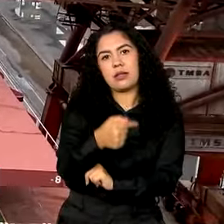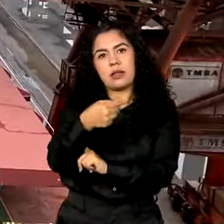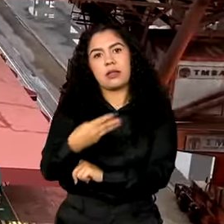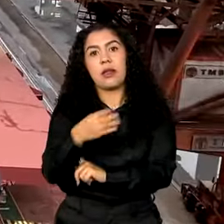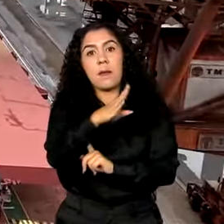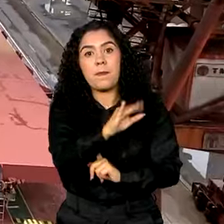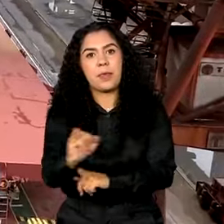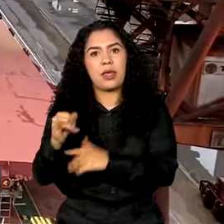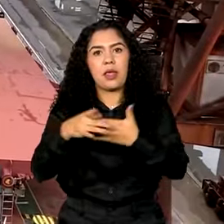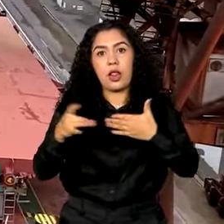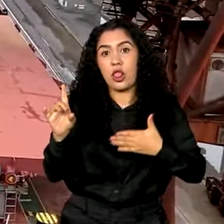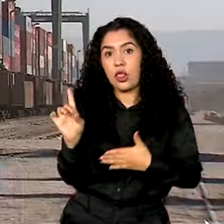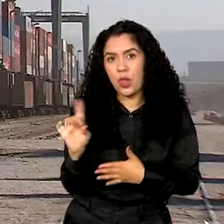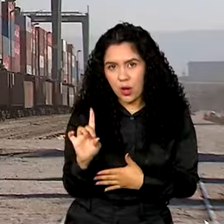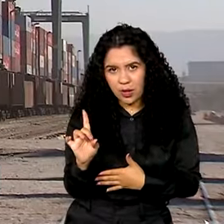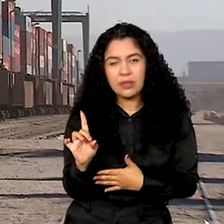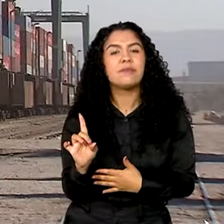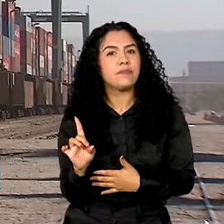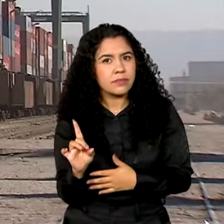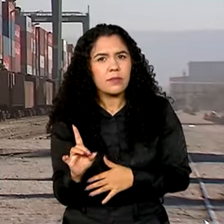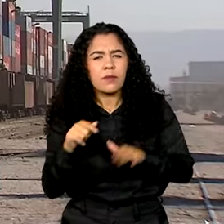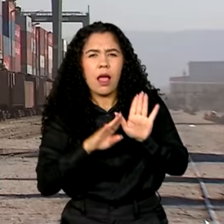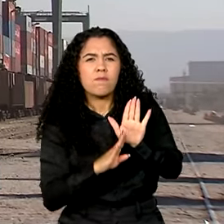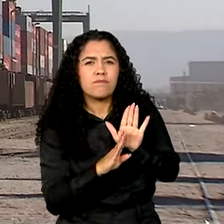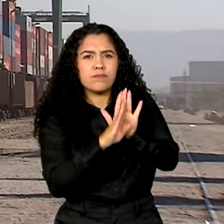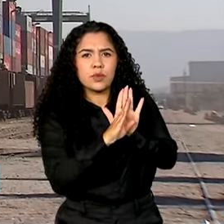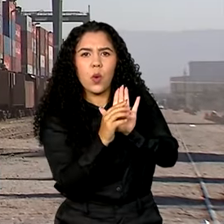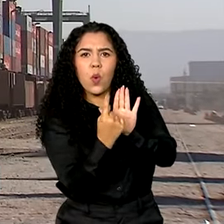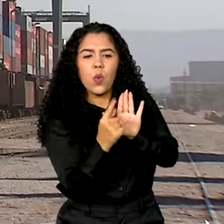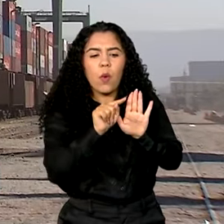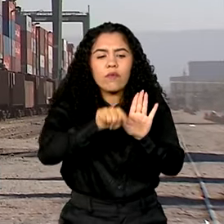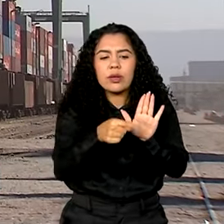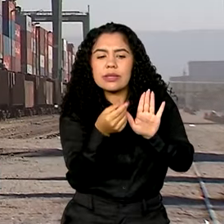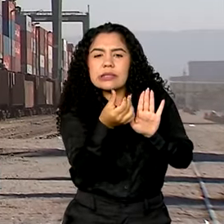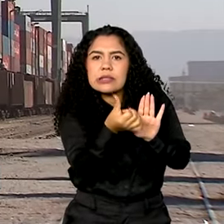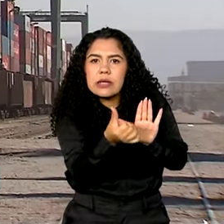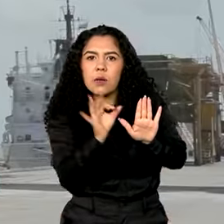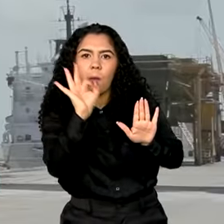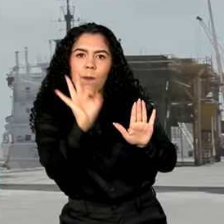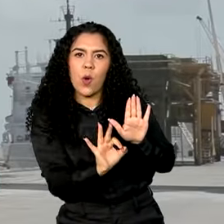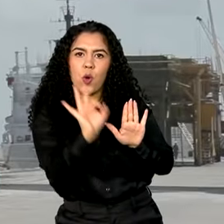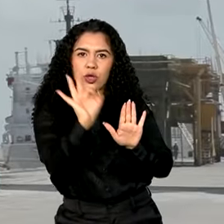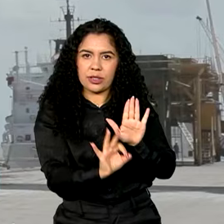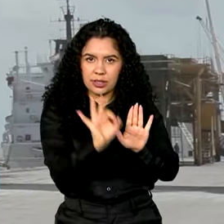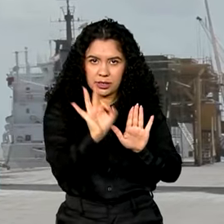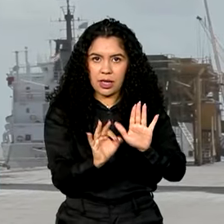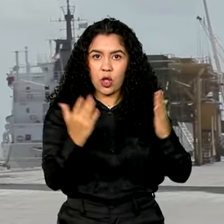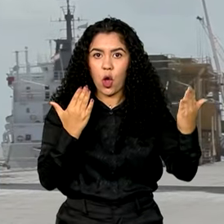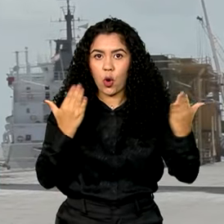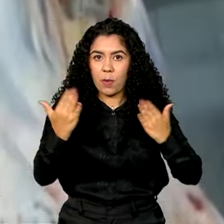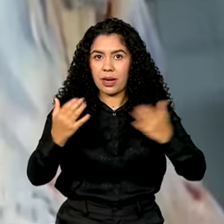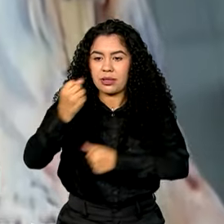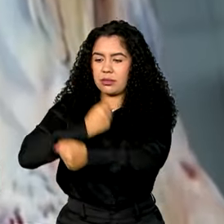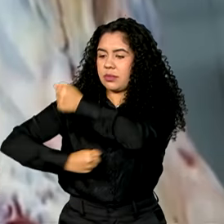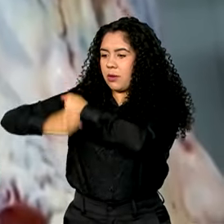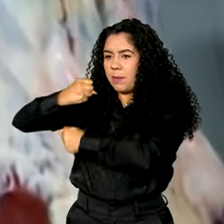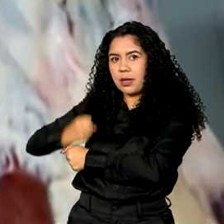Bilhões de Dólares um aumento de 6,6 sobre 2